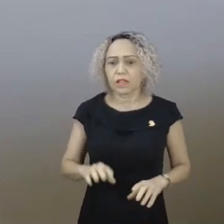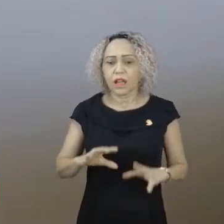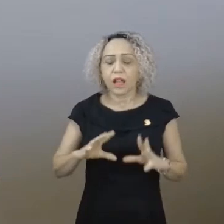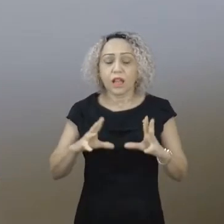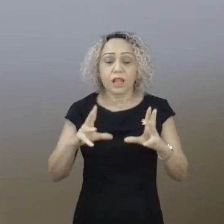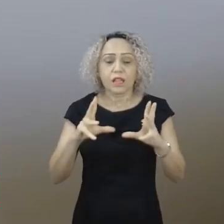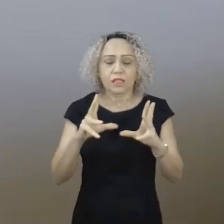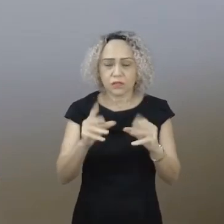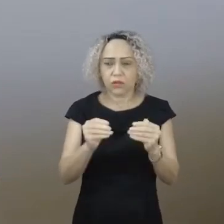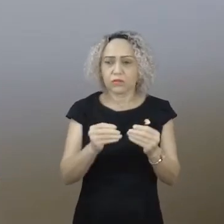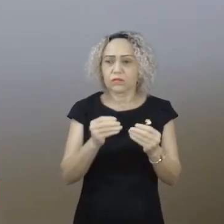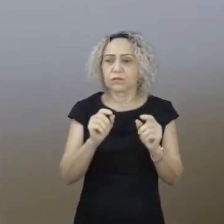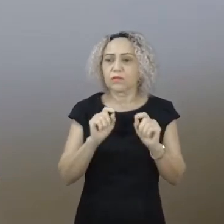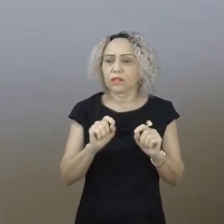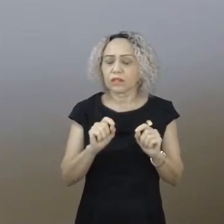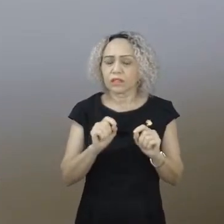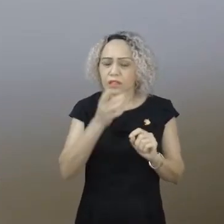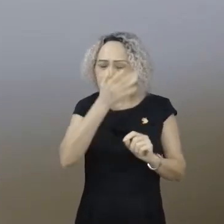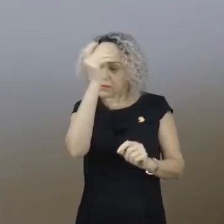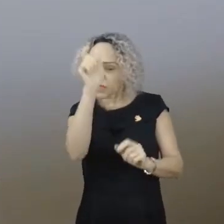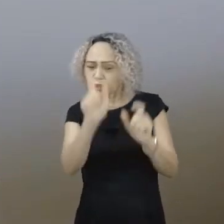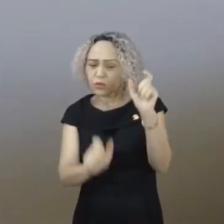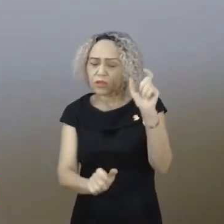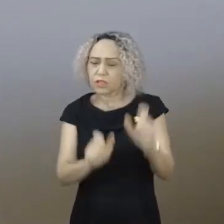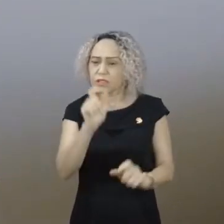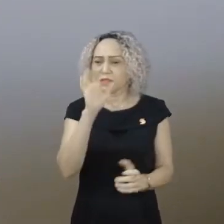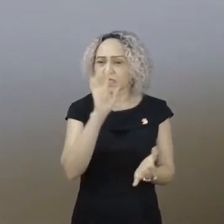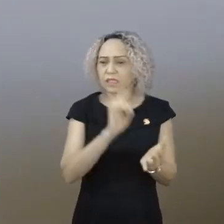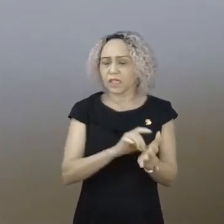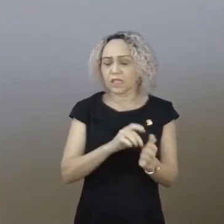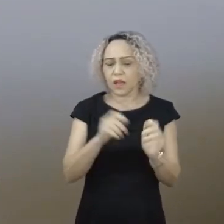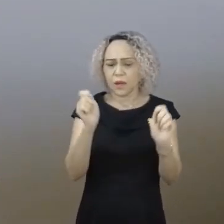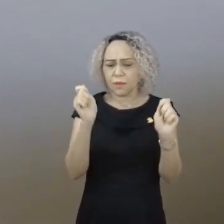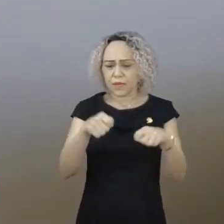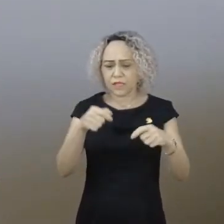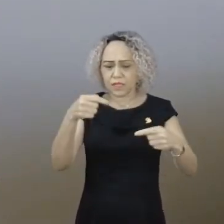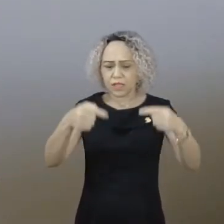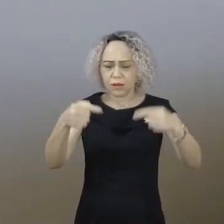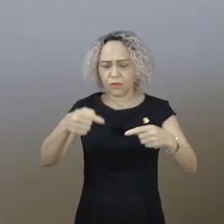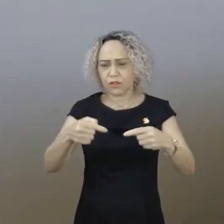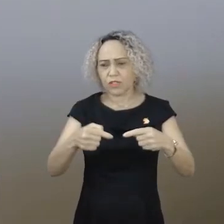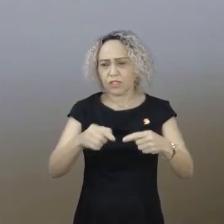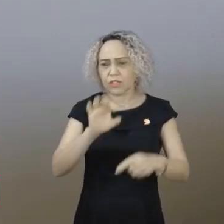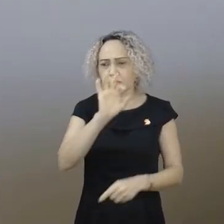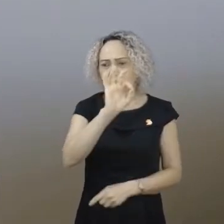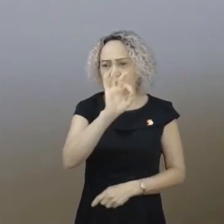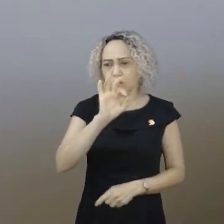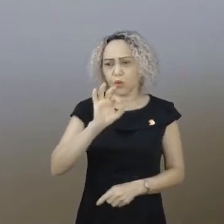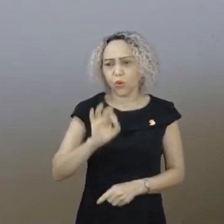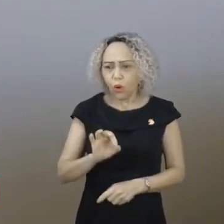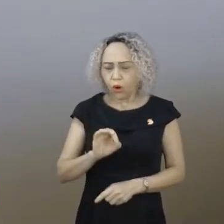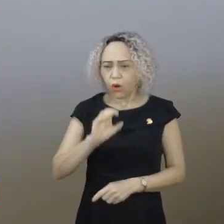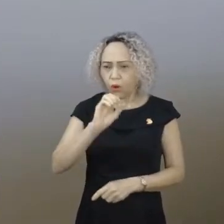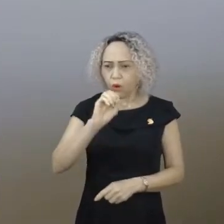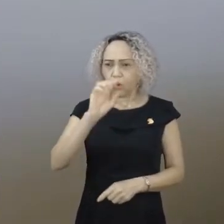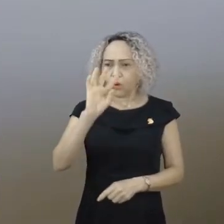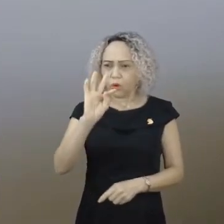todos aqueles que realmente precisam da política de cota, né? Que ela,